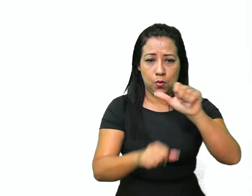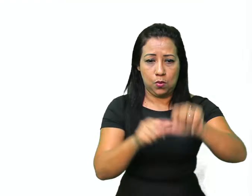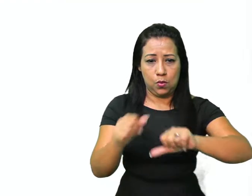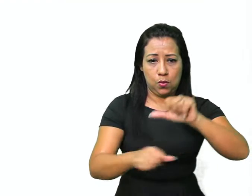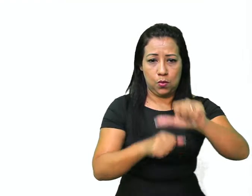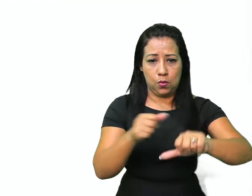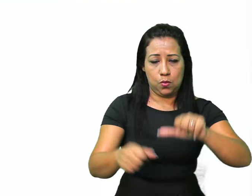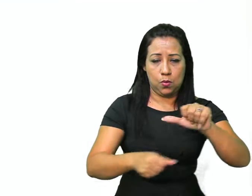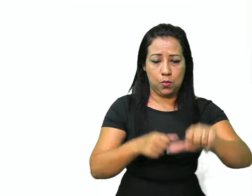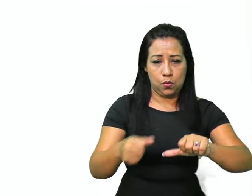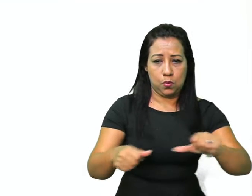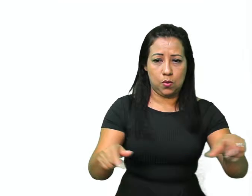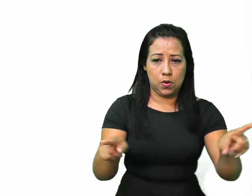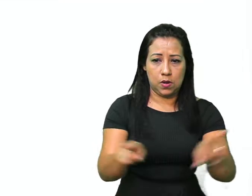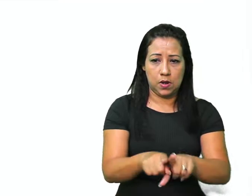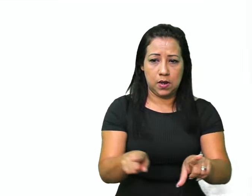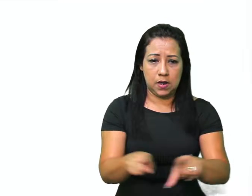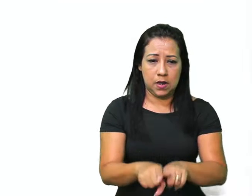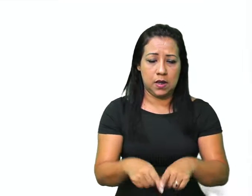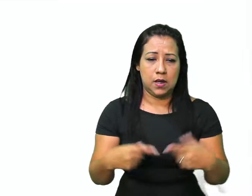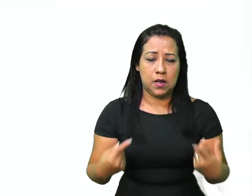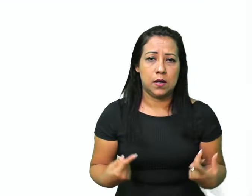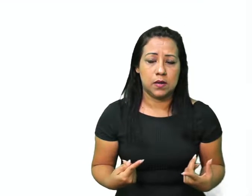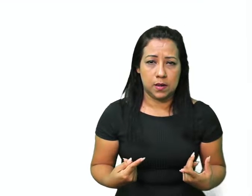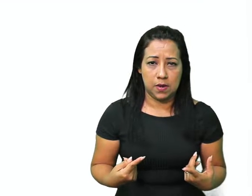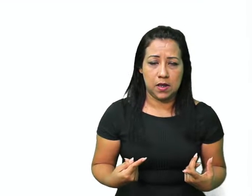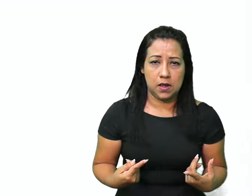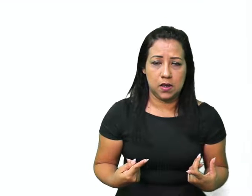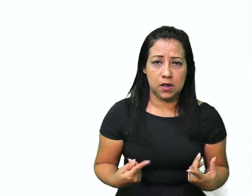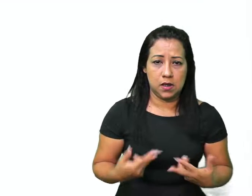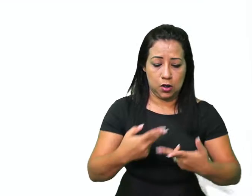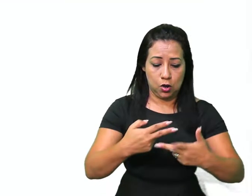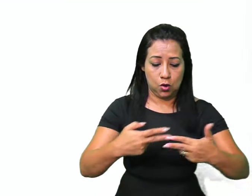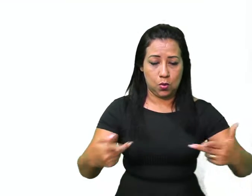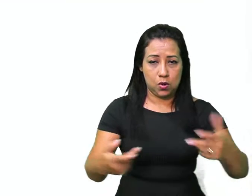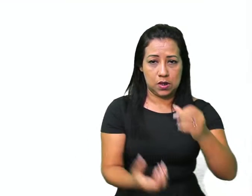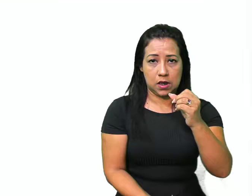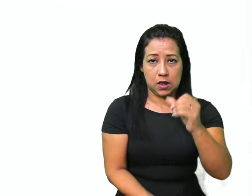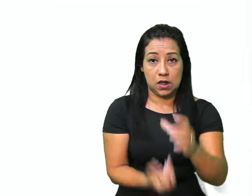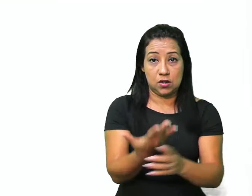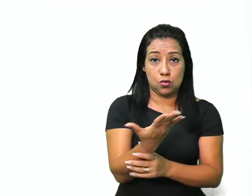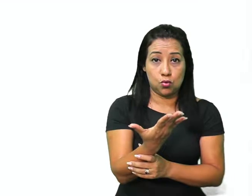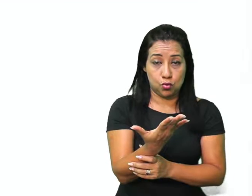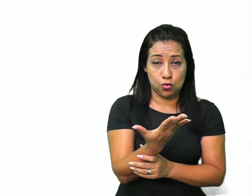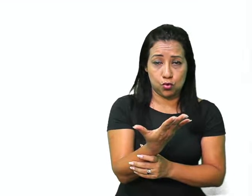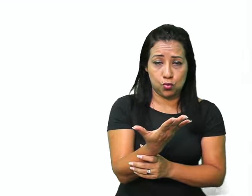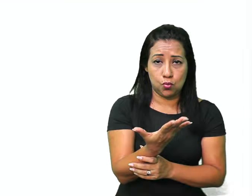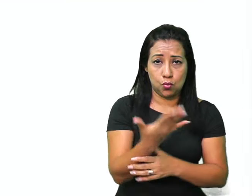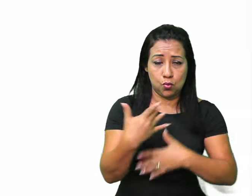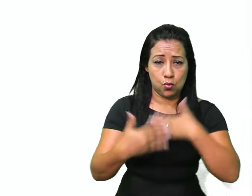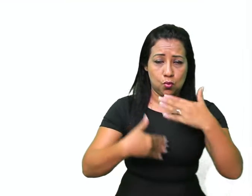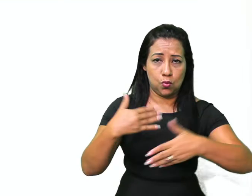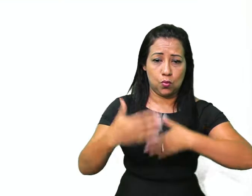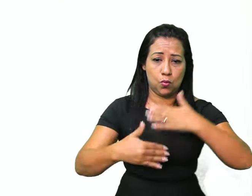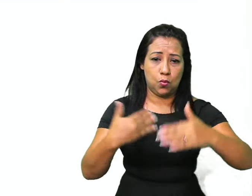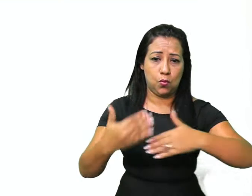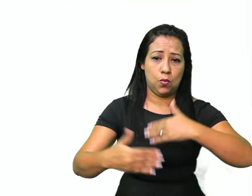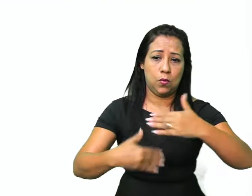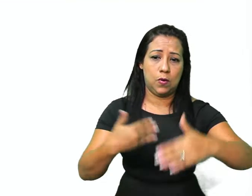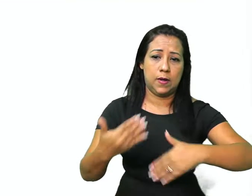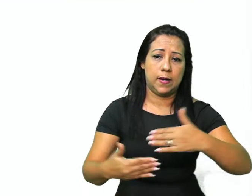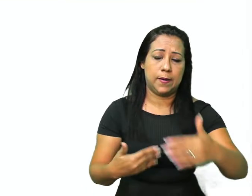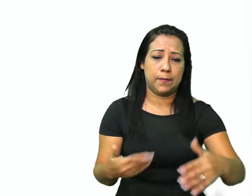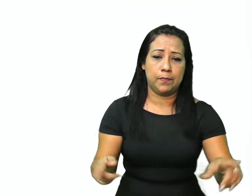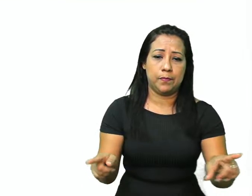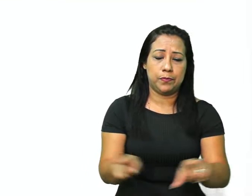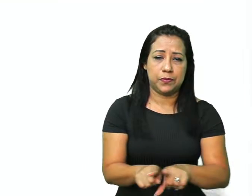múltiplos fatores que nela intervêm, como produto da ação humana, a si mesmo como agente social e os processos sociais